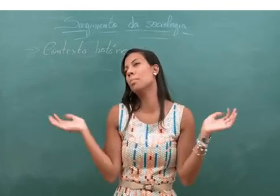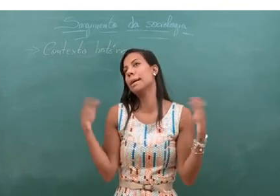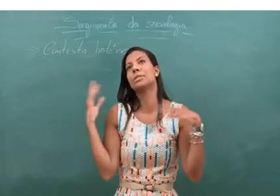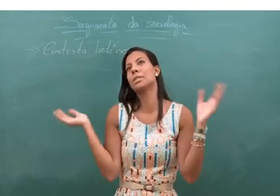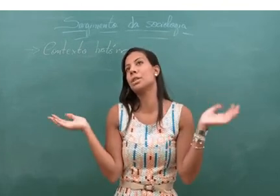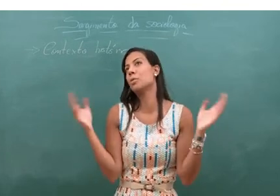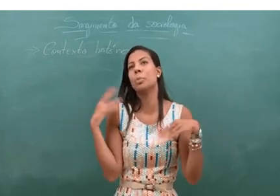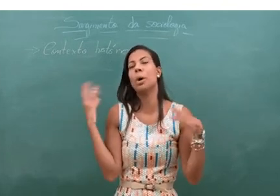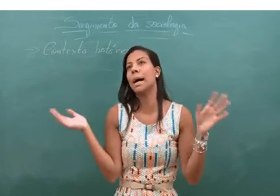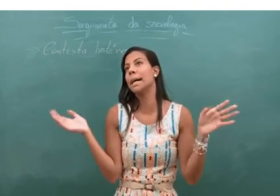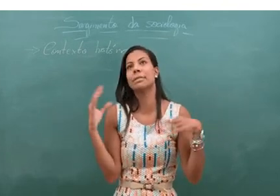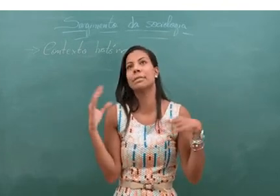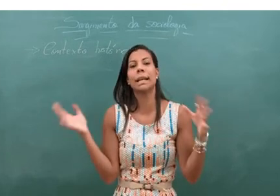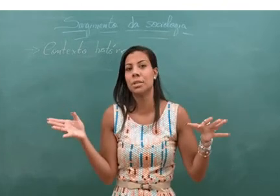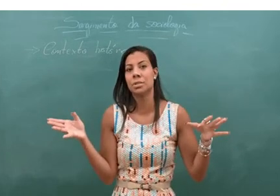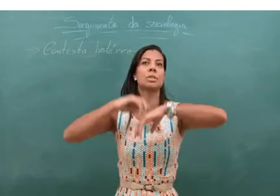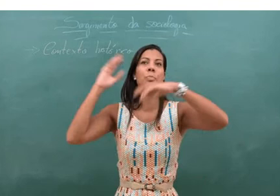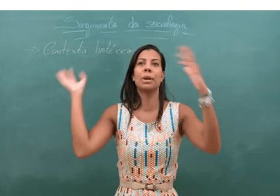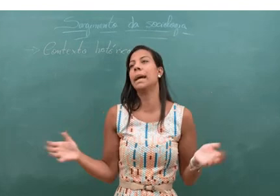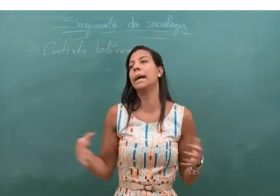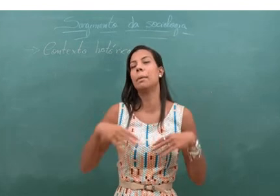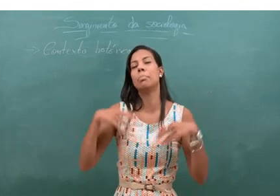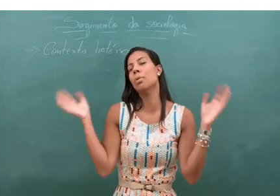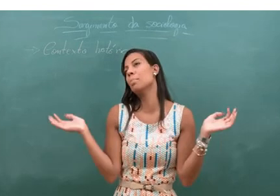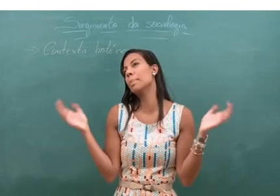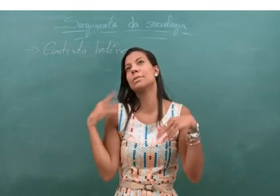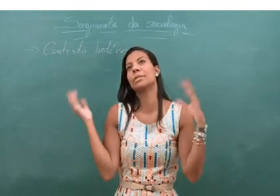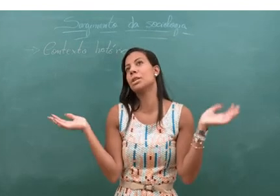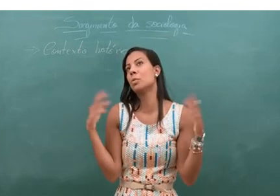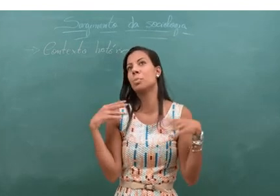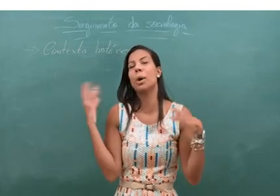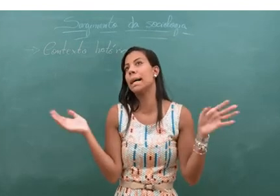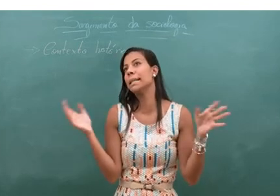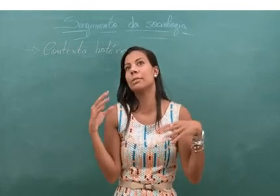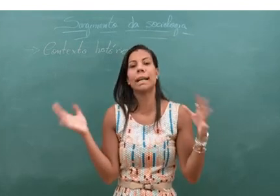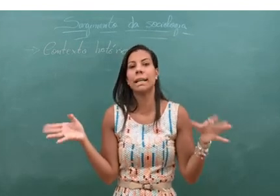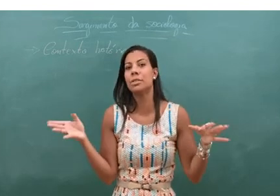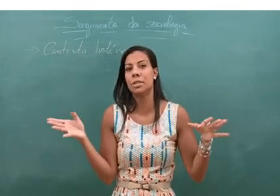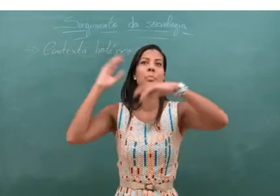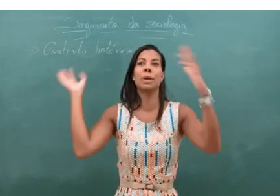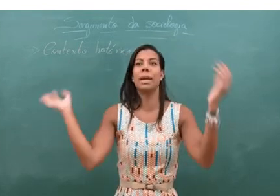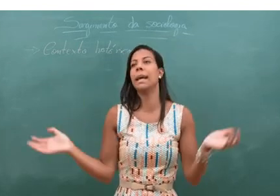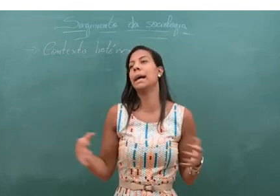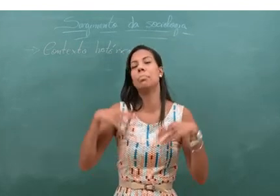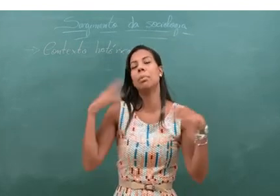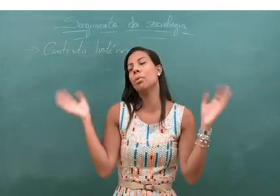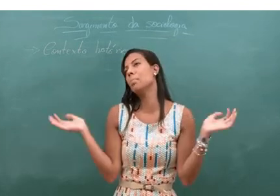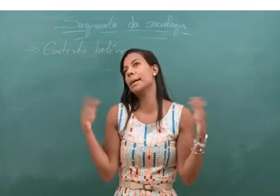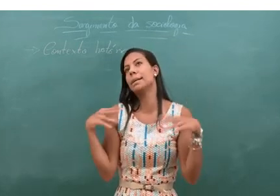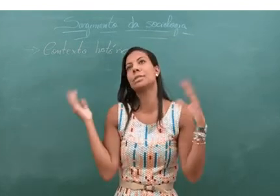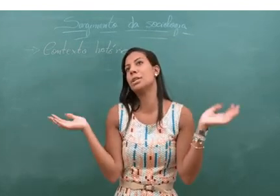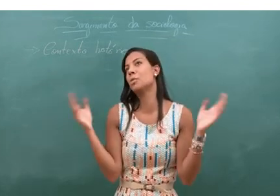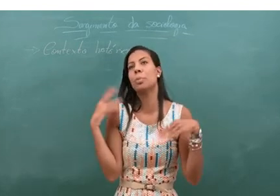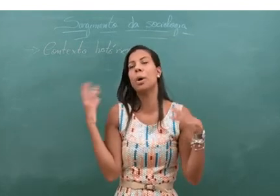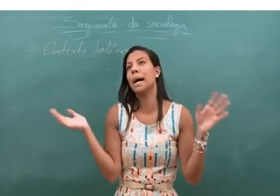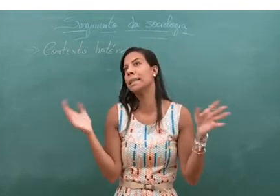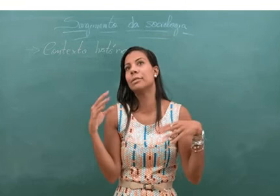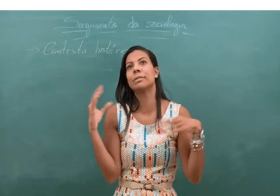de uma linguagem não verbal, ok? Ela basicamente vai lidar com